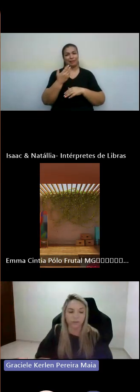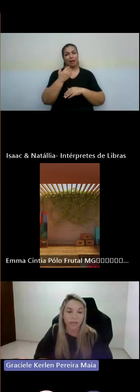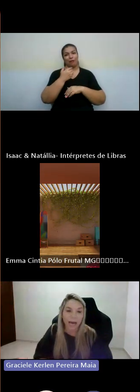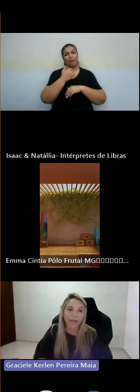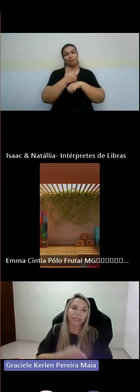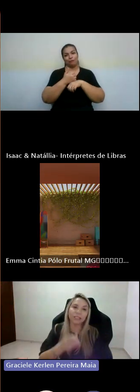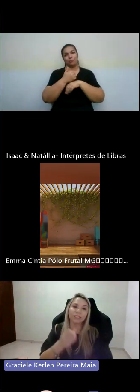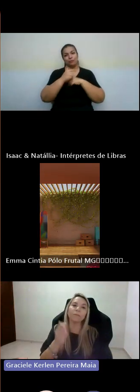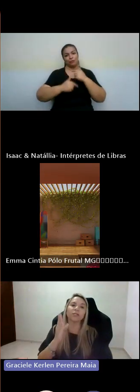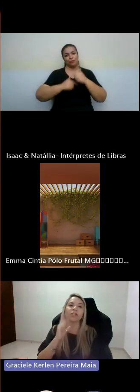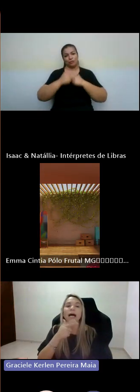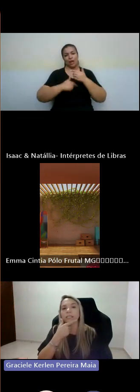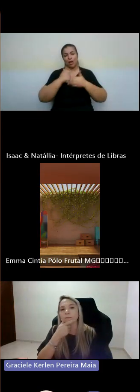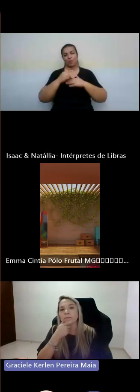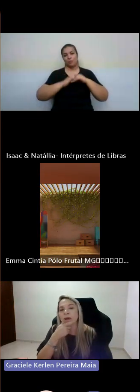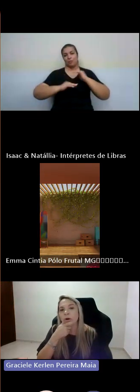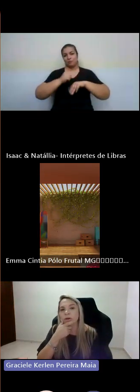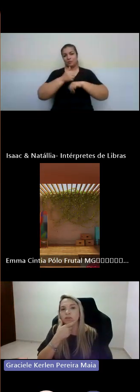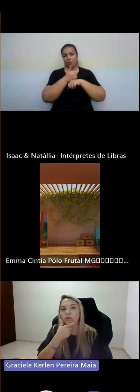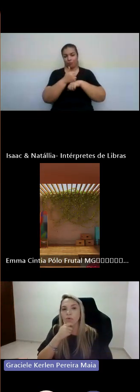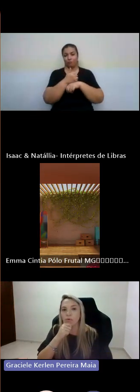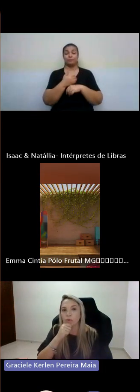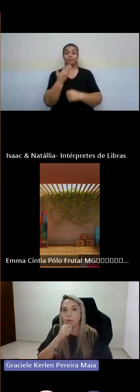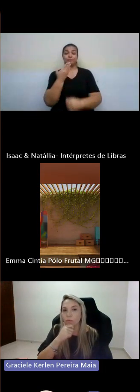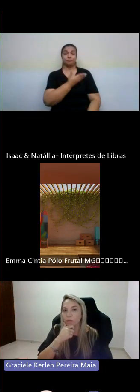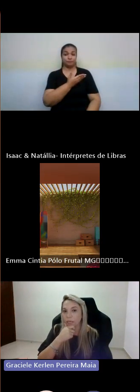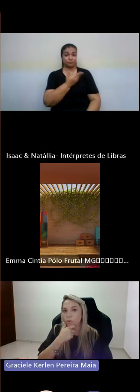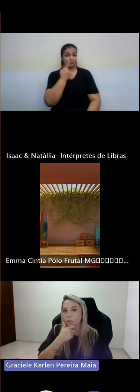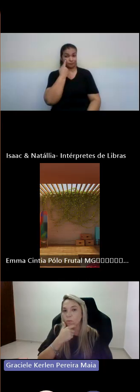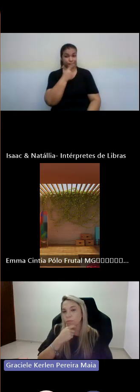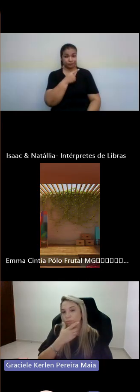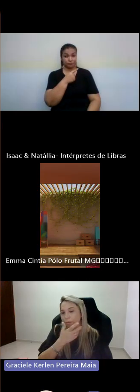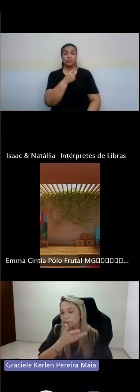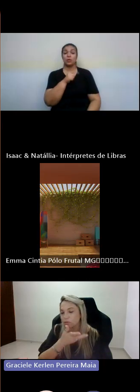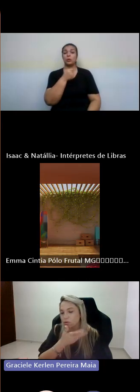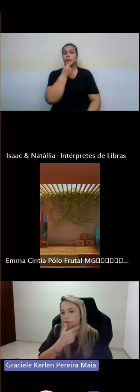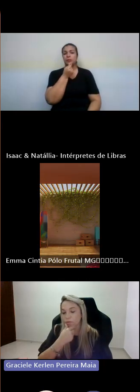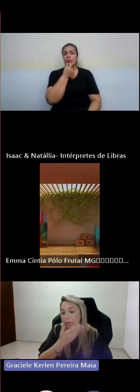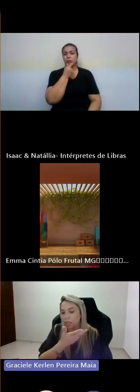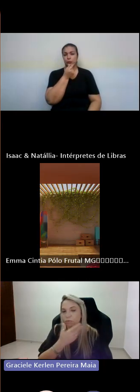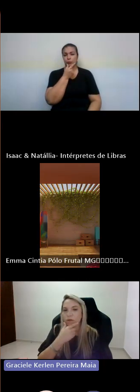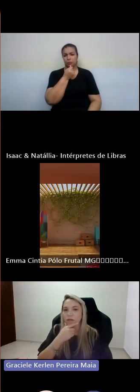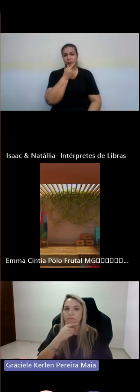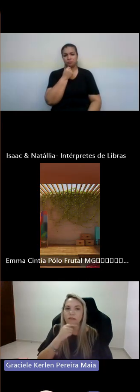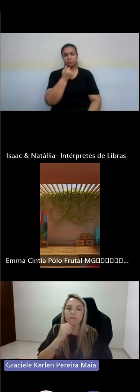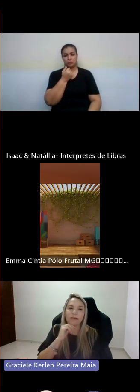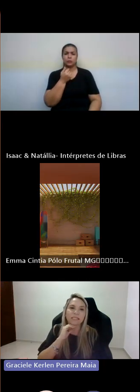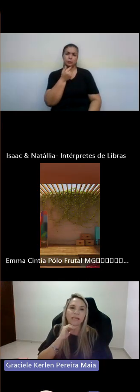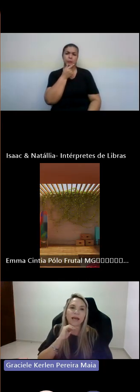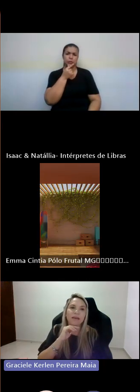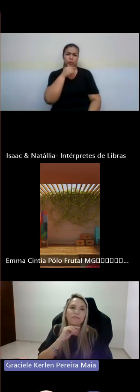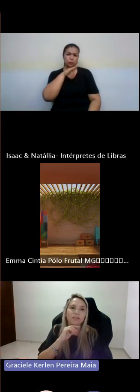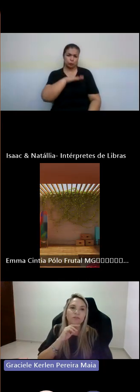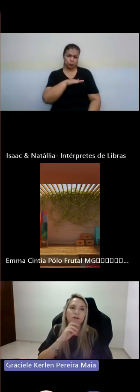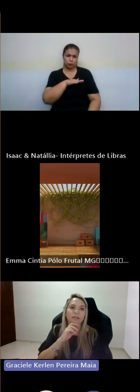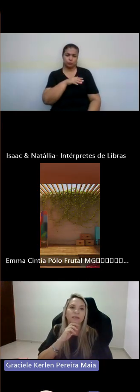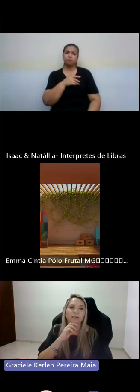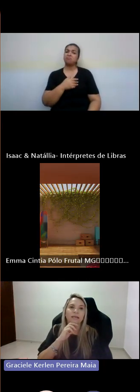aos meninos. Aqui a gente tem uma charge onde o menino, uma pessoa, no menino, vira e fala assim: